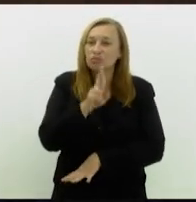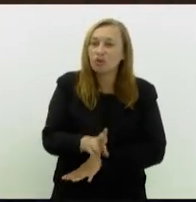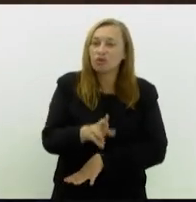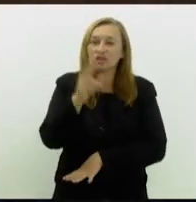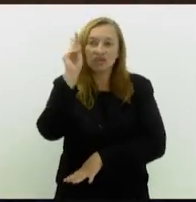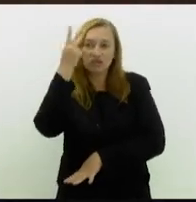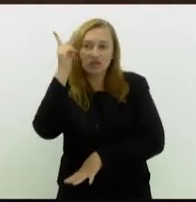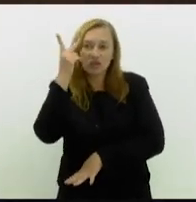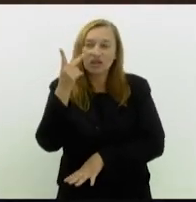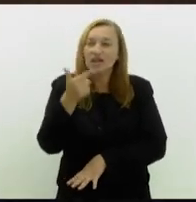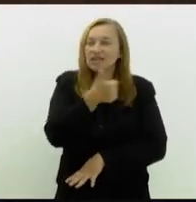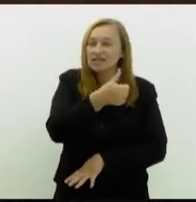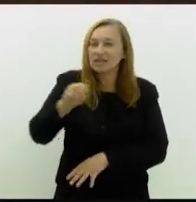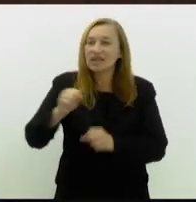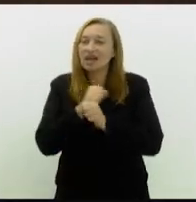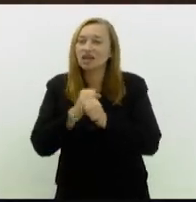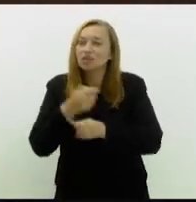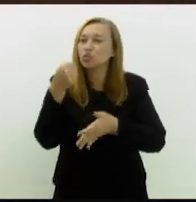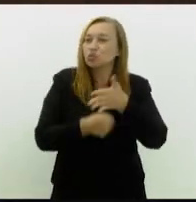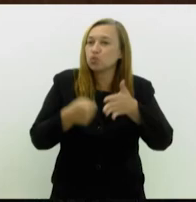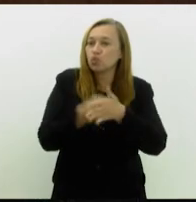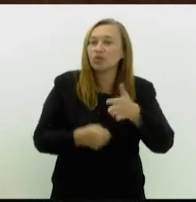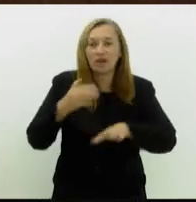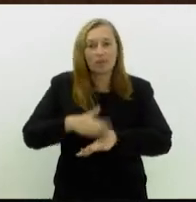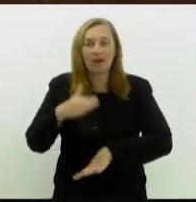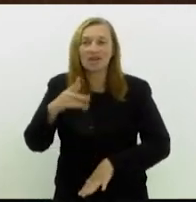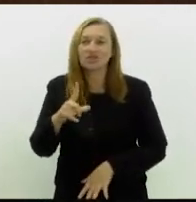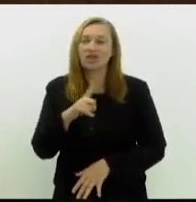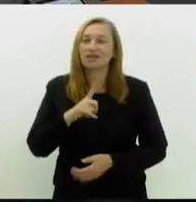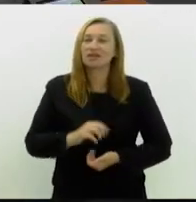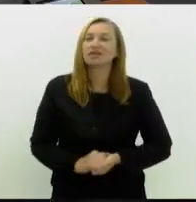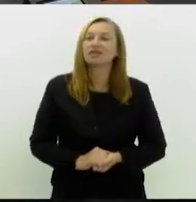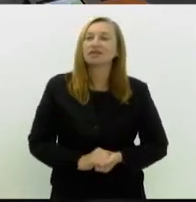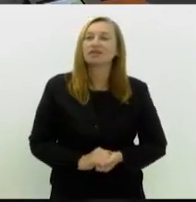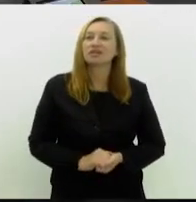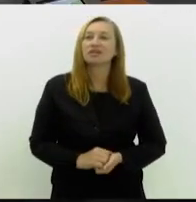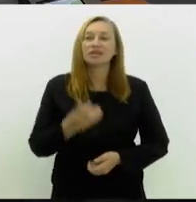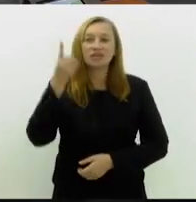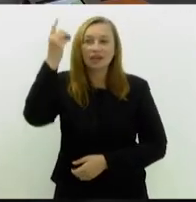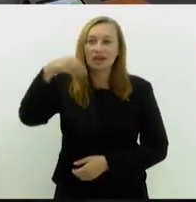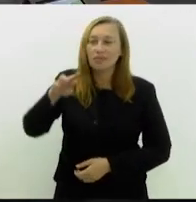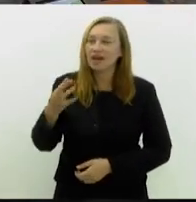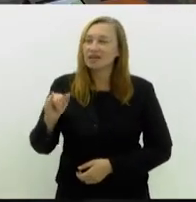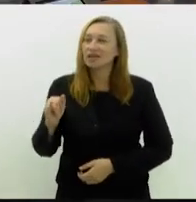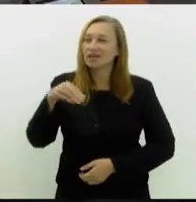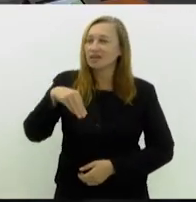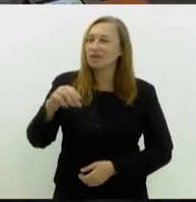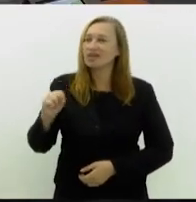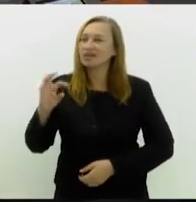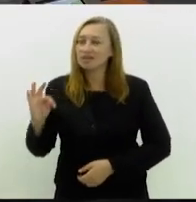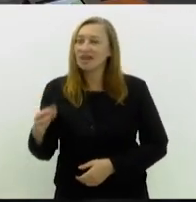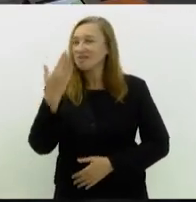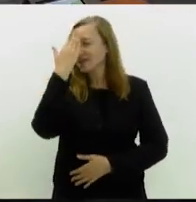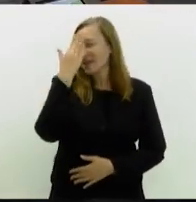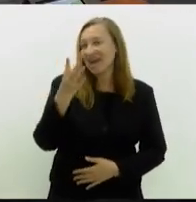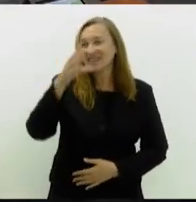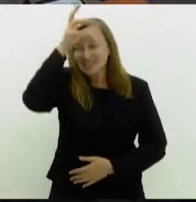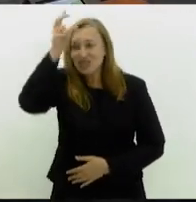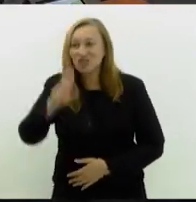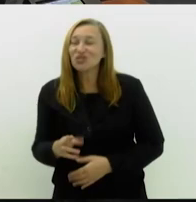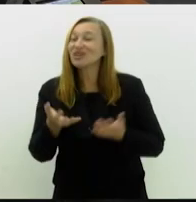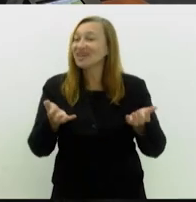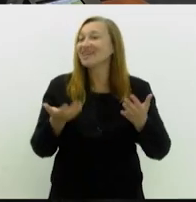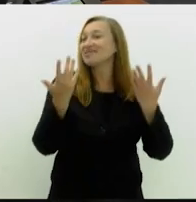100 anos de luta e que venham muito mais deputada Marina do MST Obrigada ti juu também